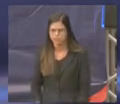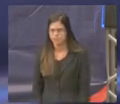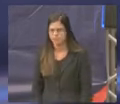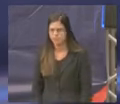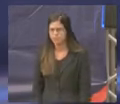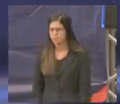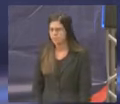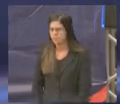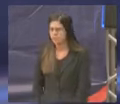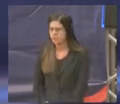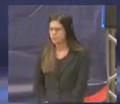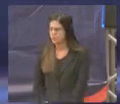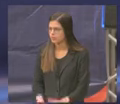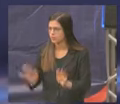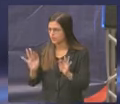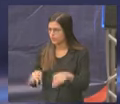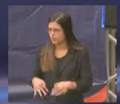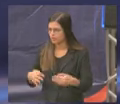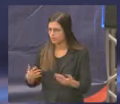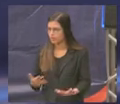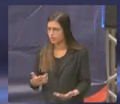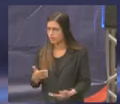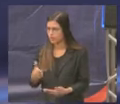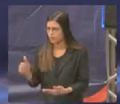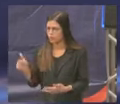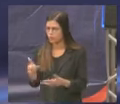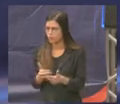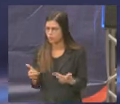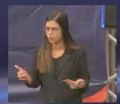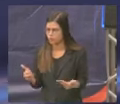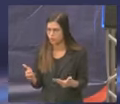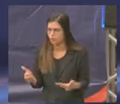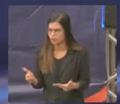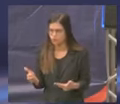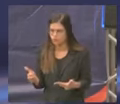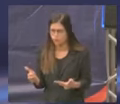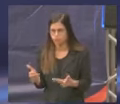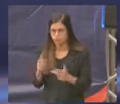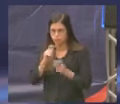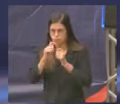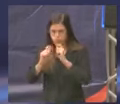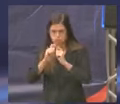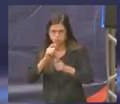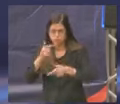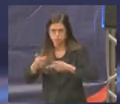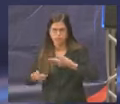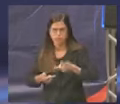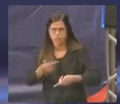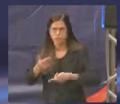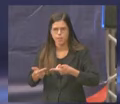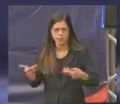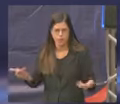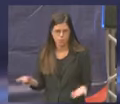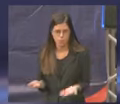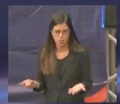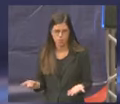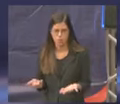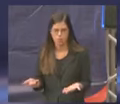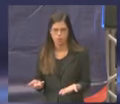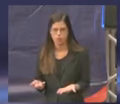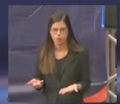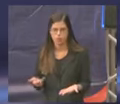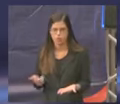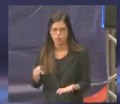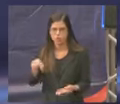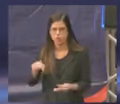o... Estou finalizando. Outra coisa é o, é o jornalista que trabalha hoje em dia, é